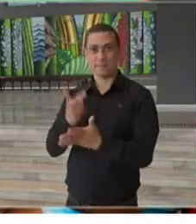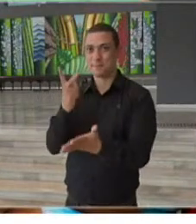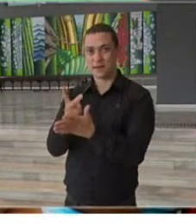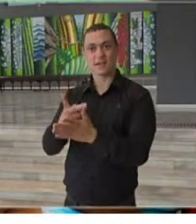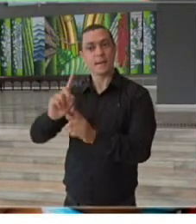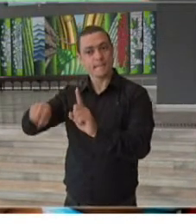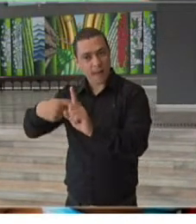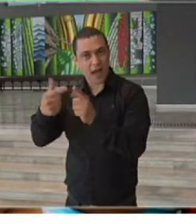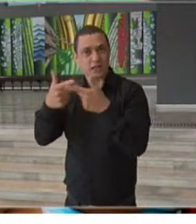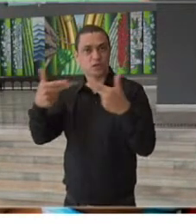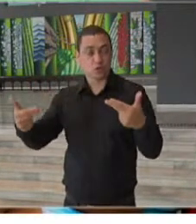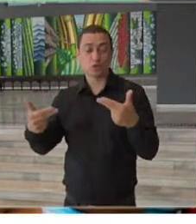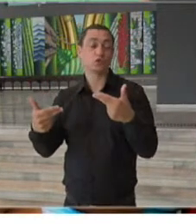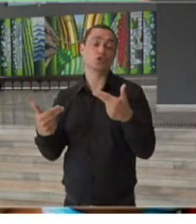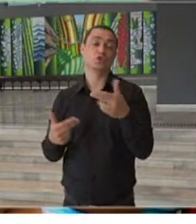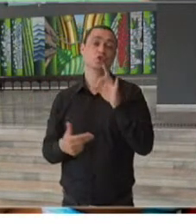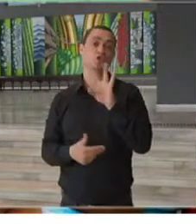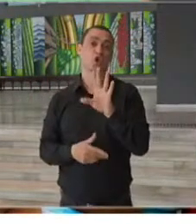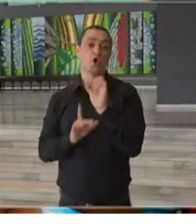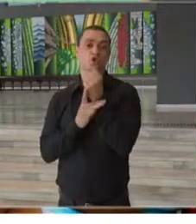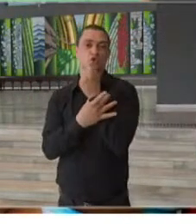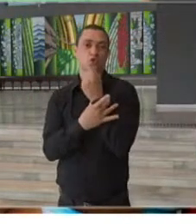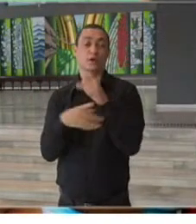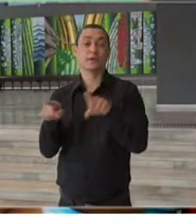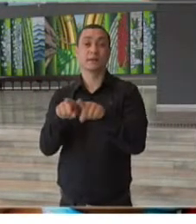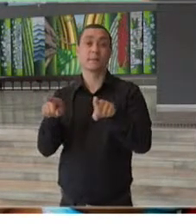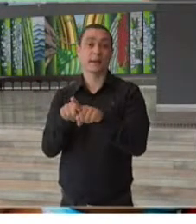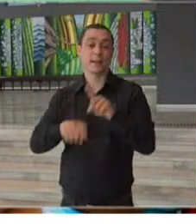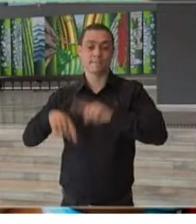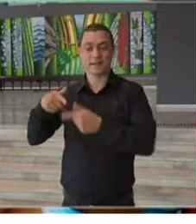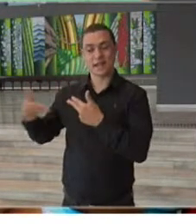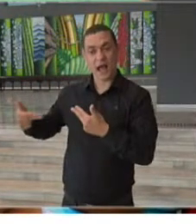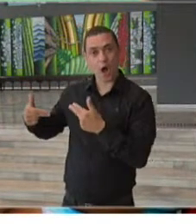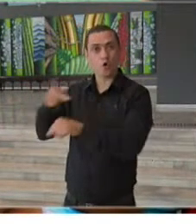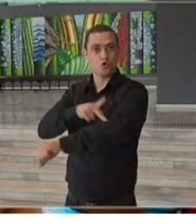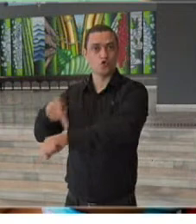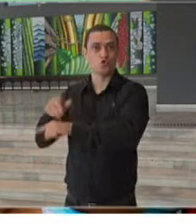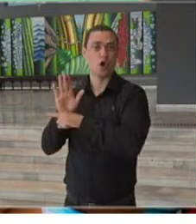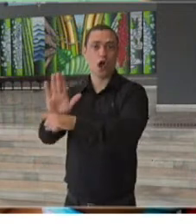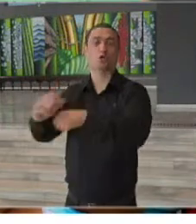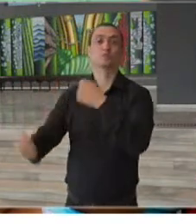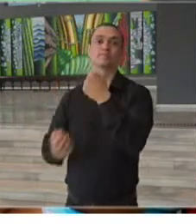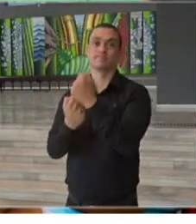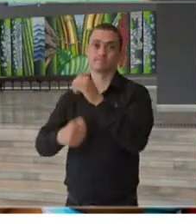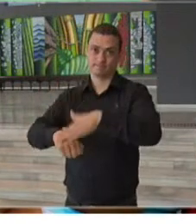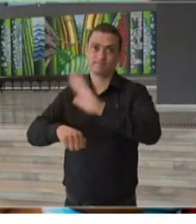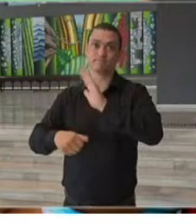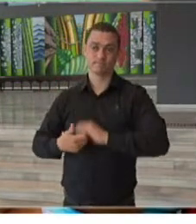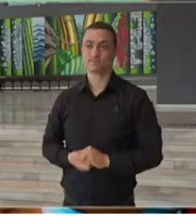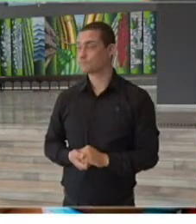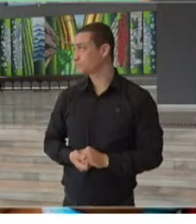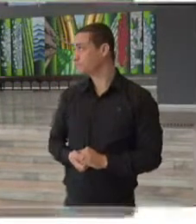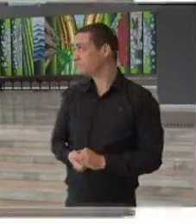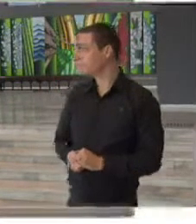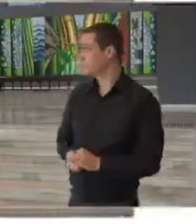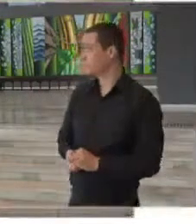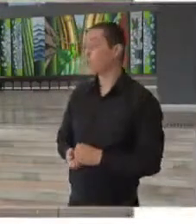mais condições, não só de segurança, mas também de materiais pedagógicos mais adequados. Pode